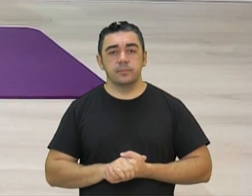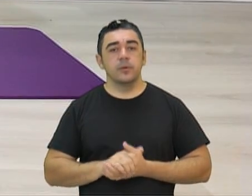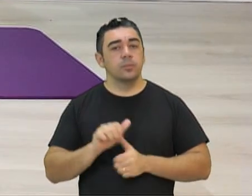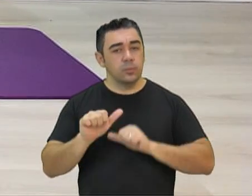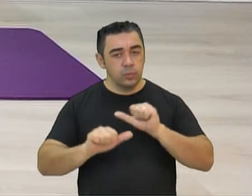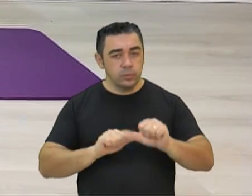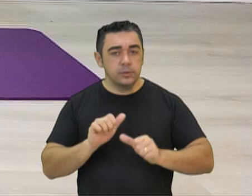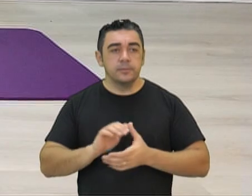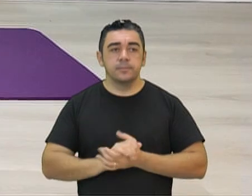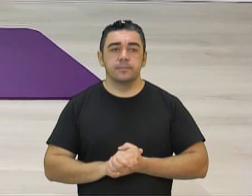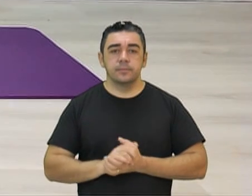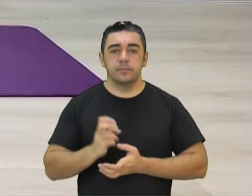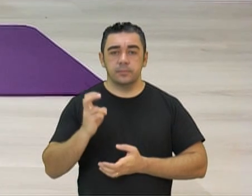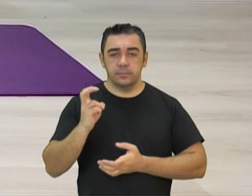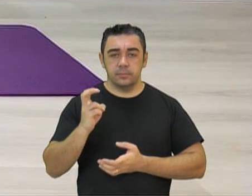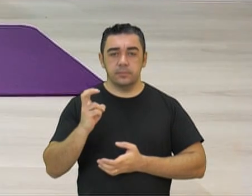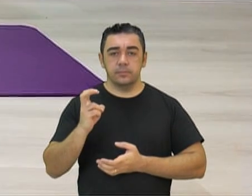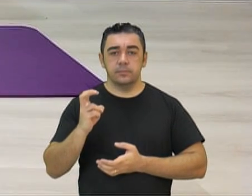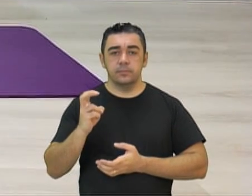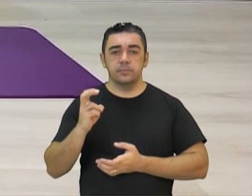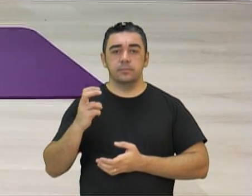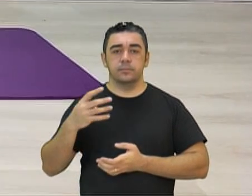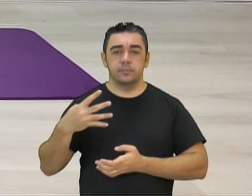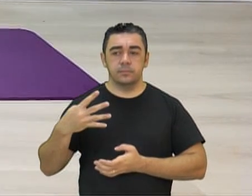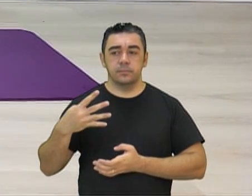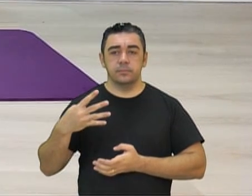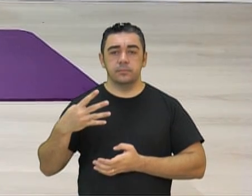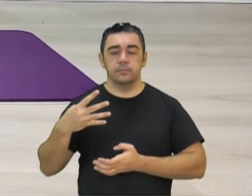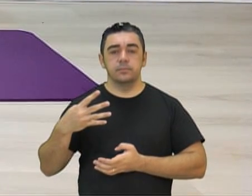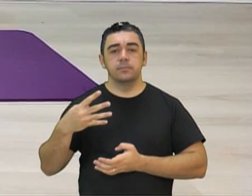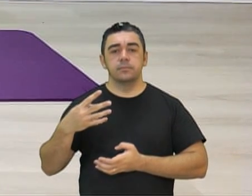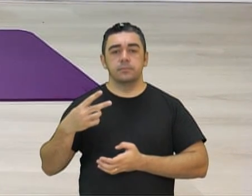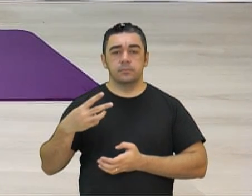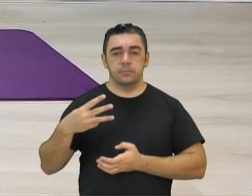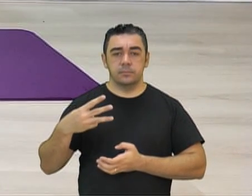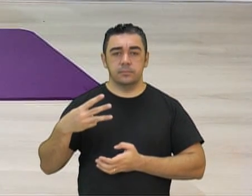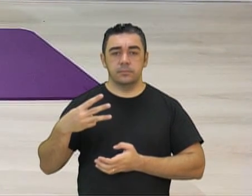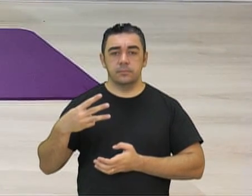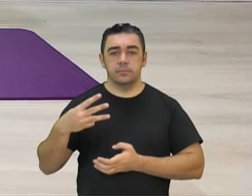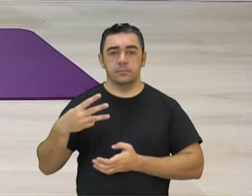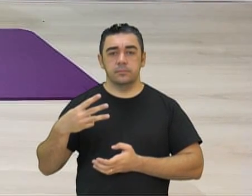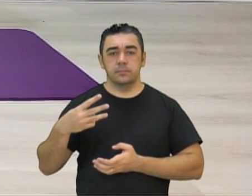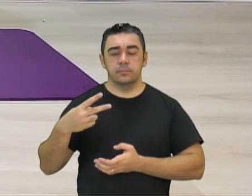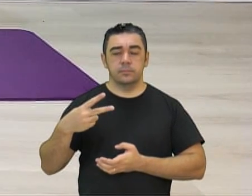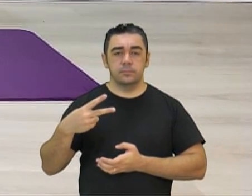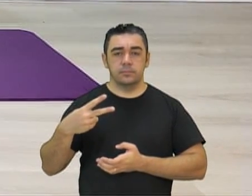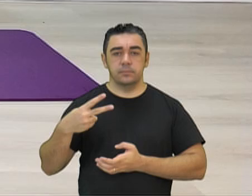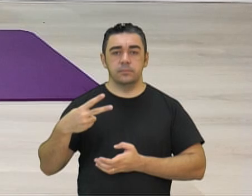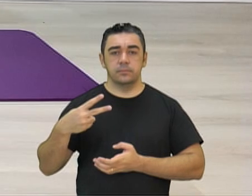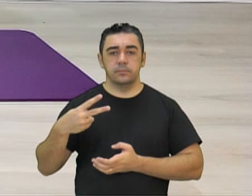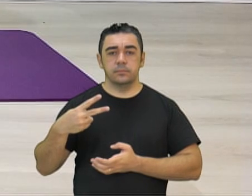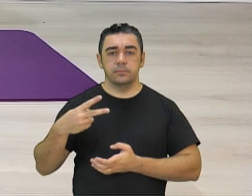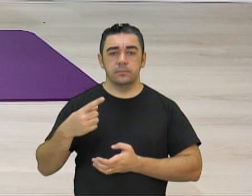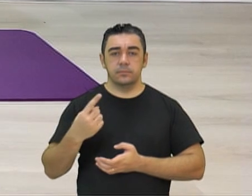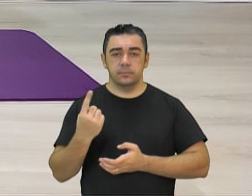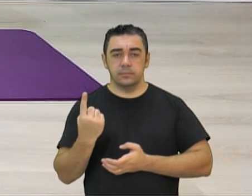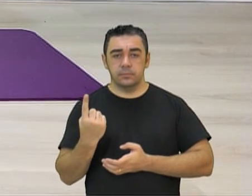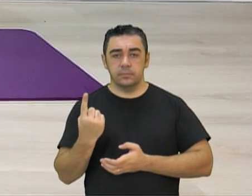Troca. 5, 4, 3, 2,